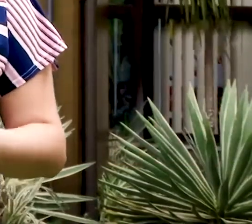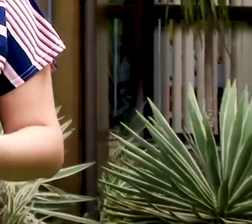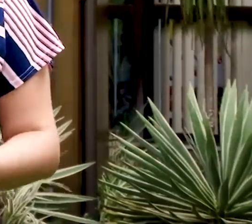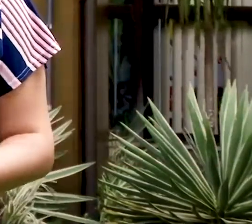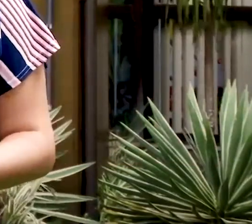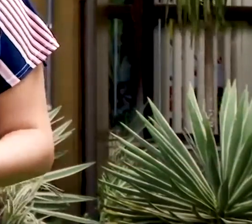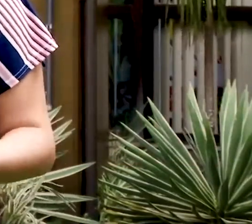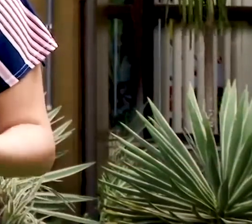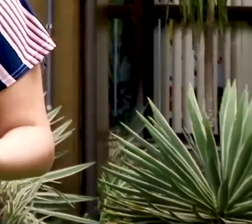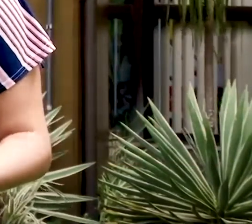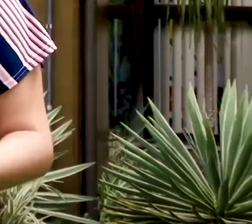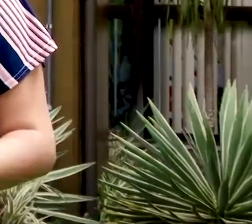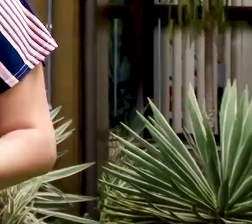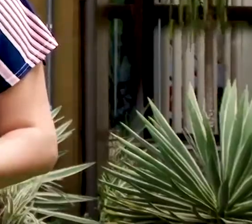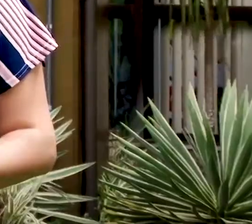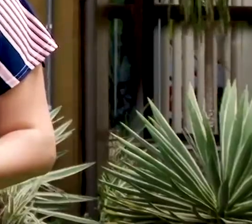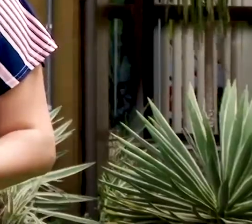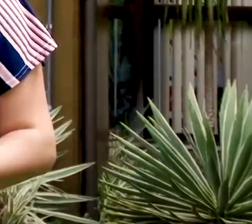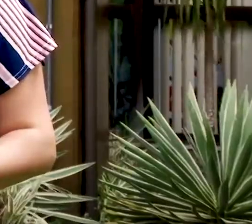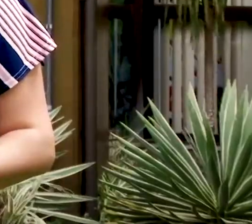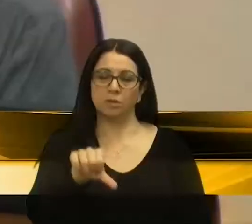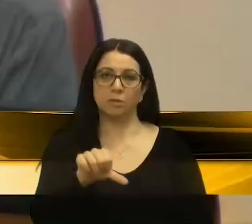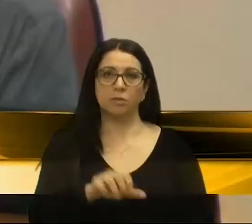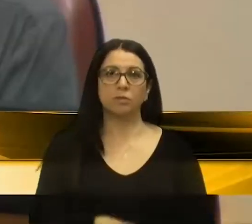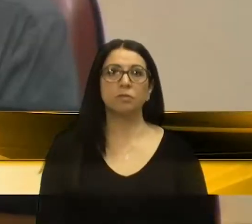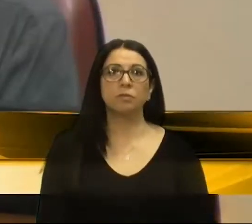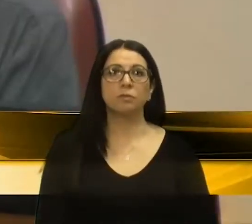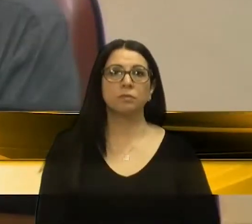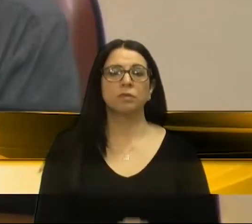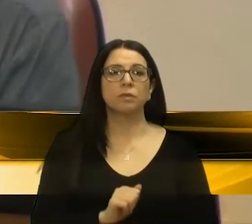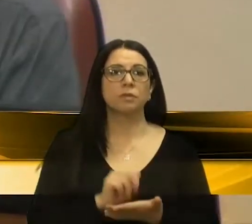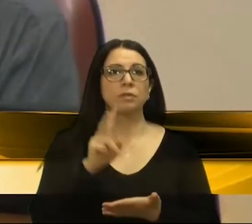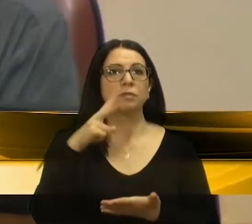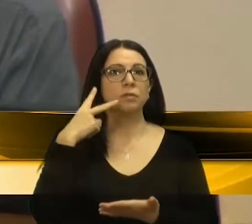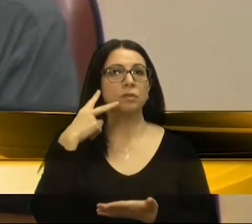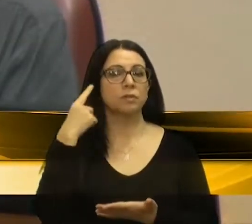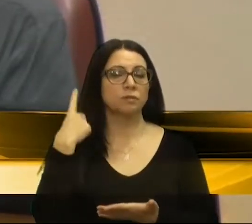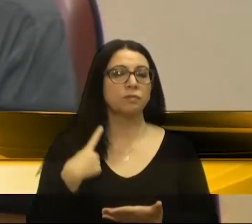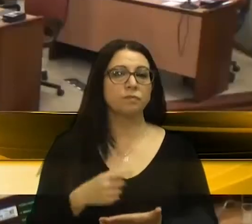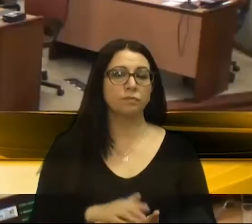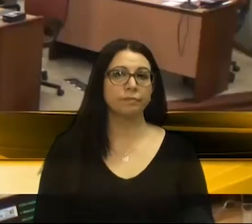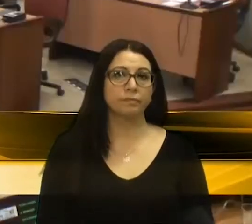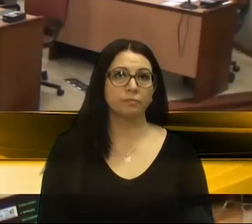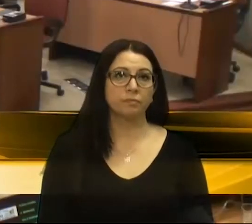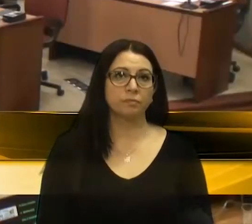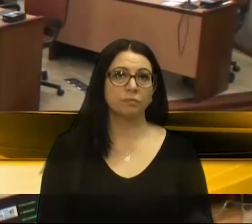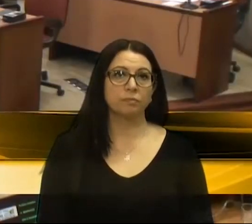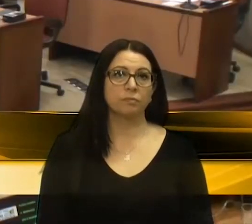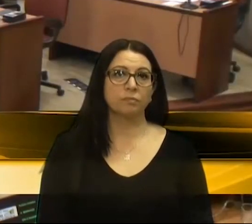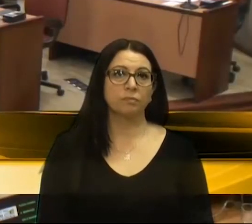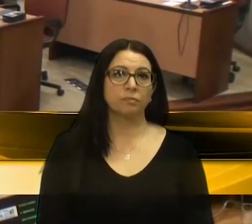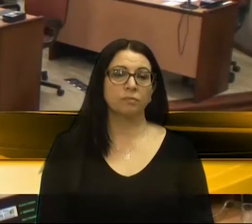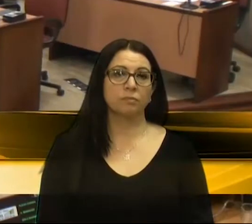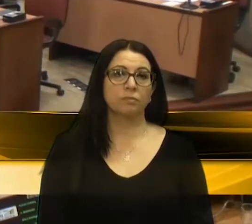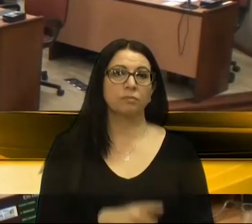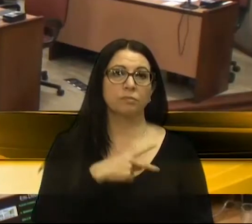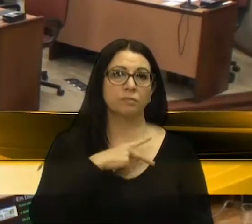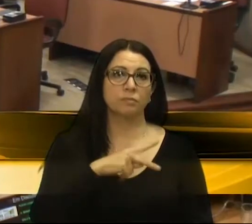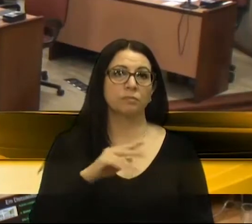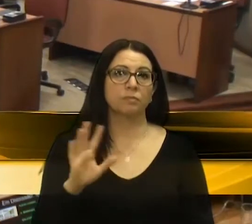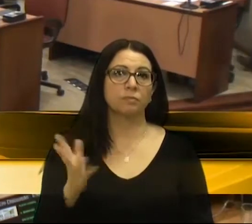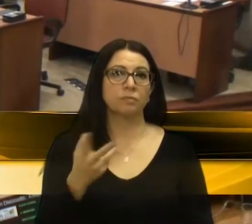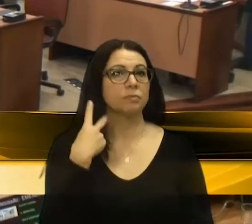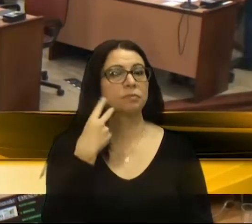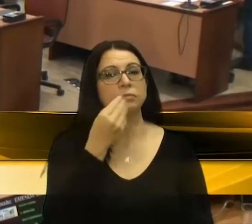cidade que tenha projetos em favor da amamentação. Entre outros requisitos, consta no projeto o de disponibilizar local e